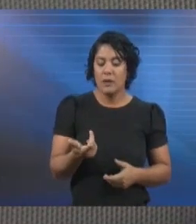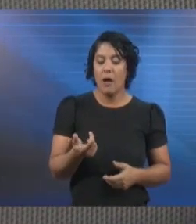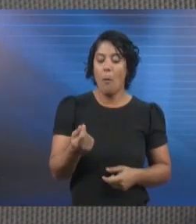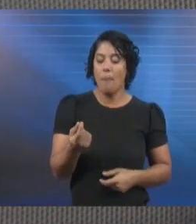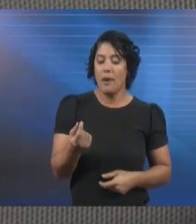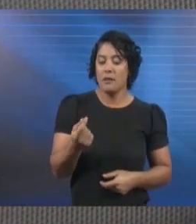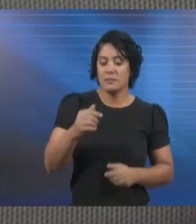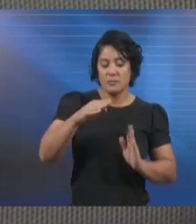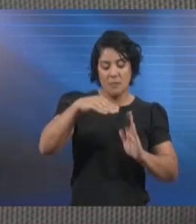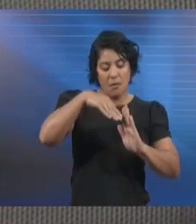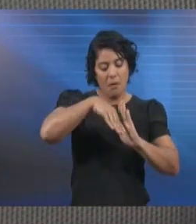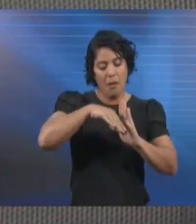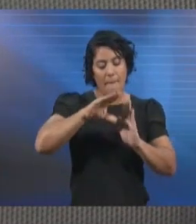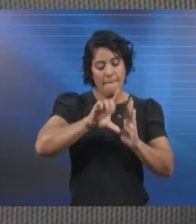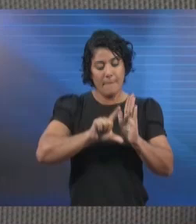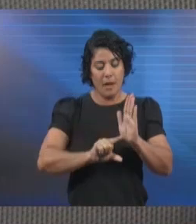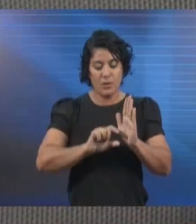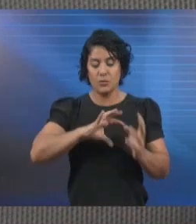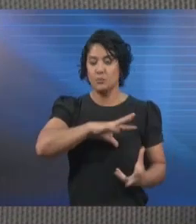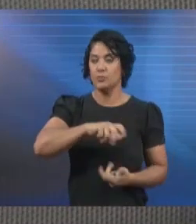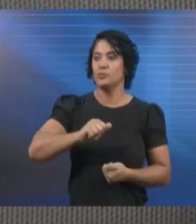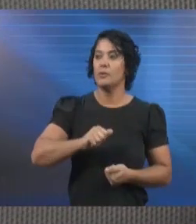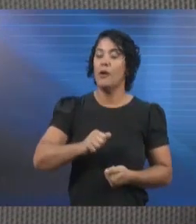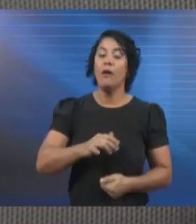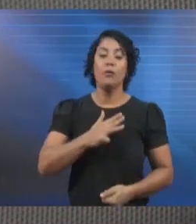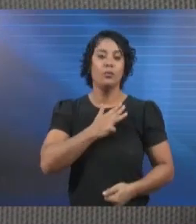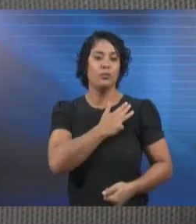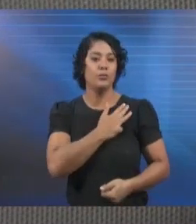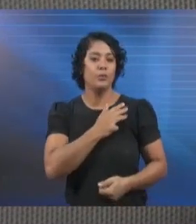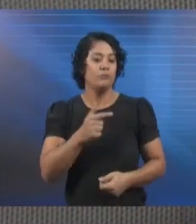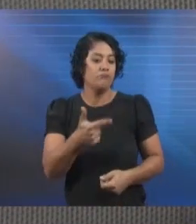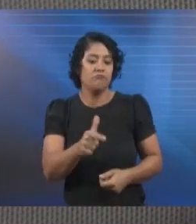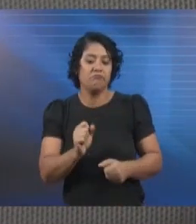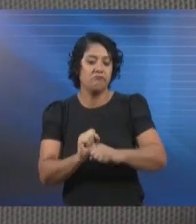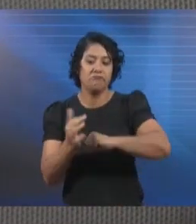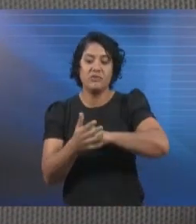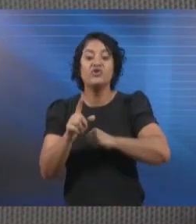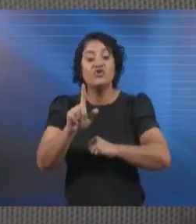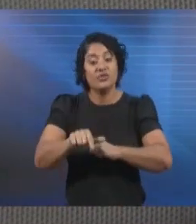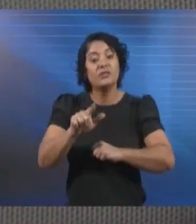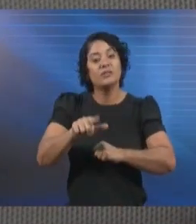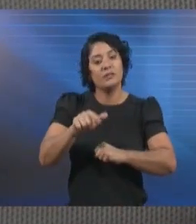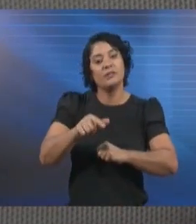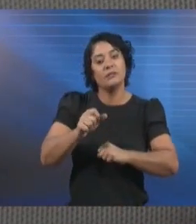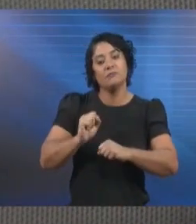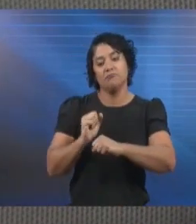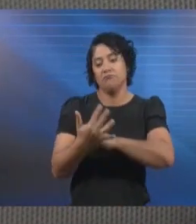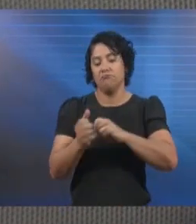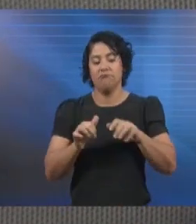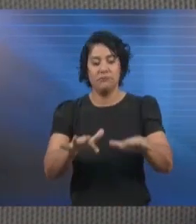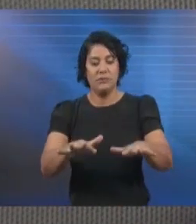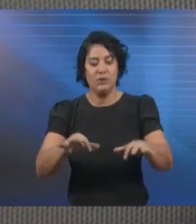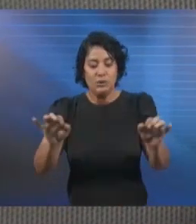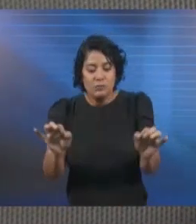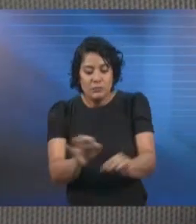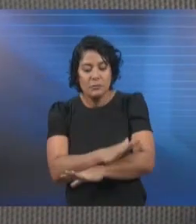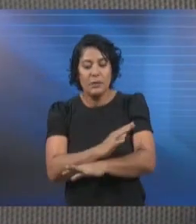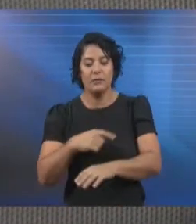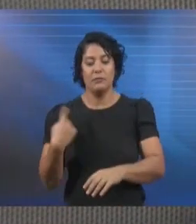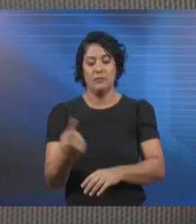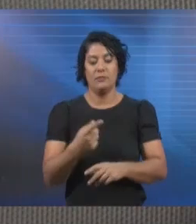abaixo da média mundial Lula sem pandemia ele já é uma pandemia por si só está destruindo a